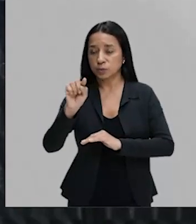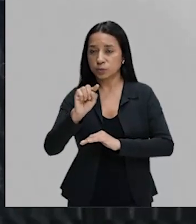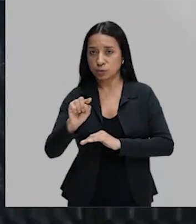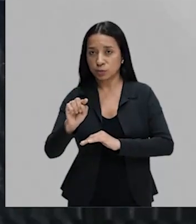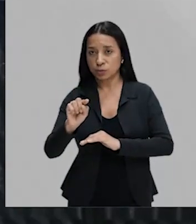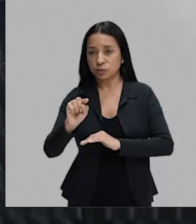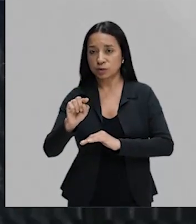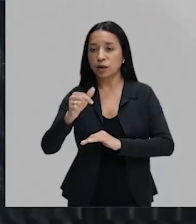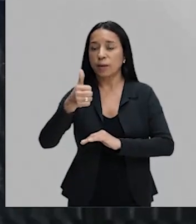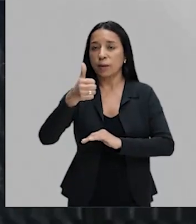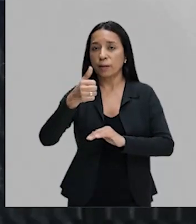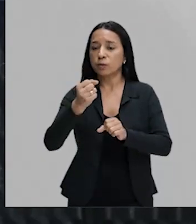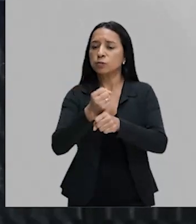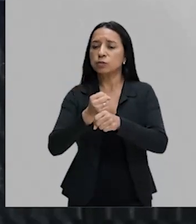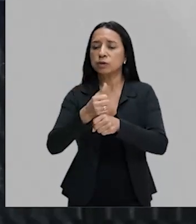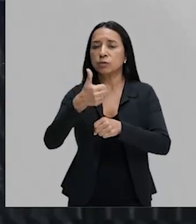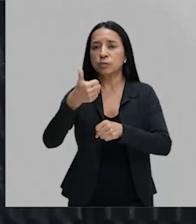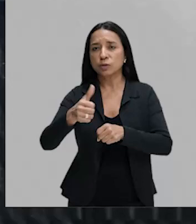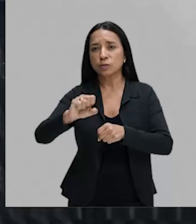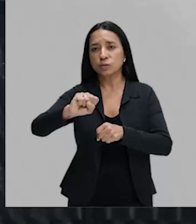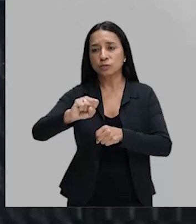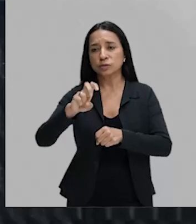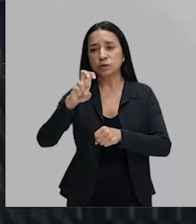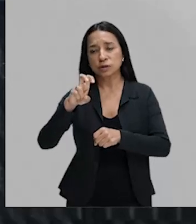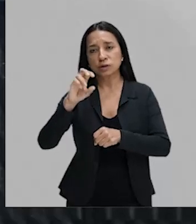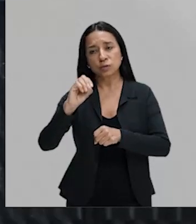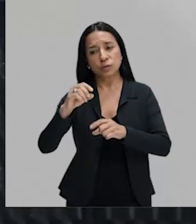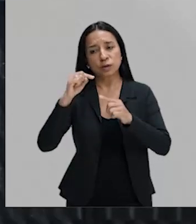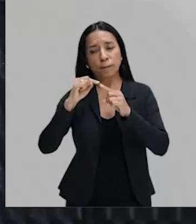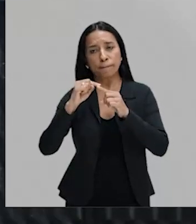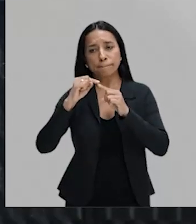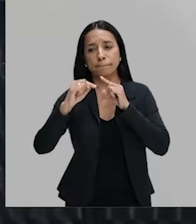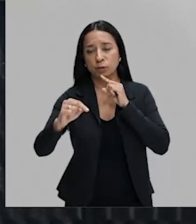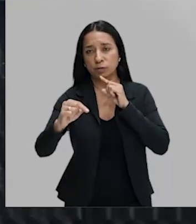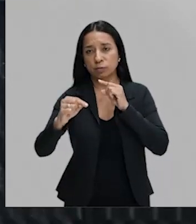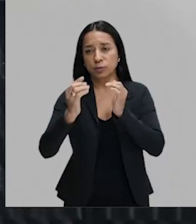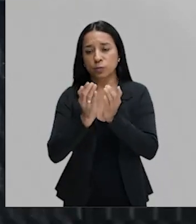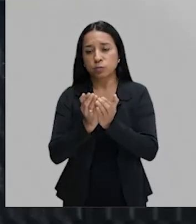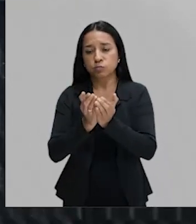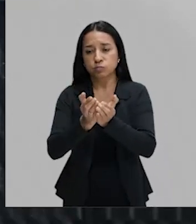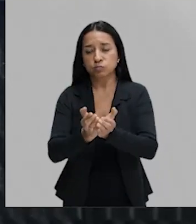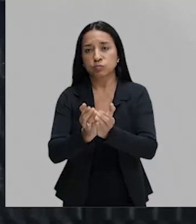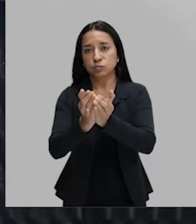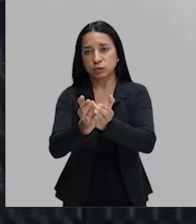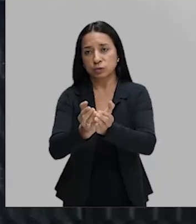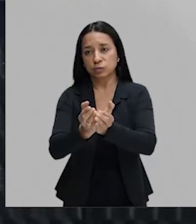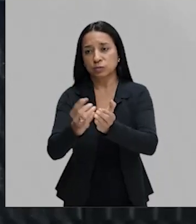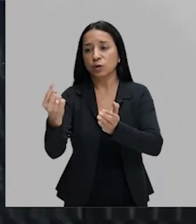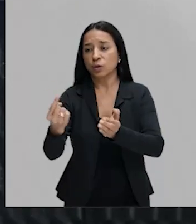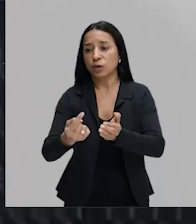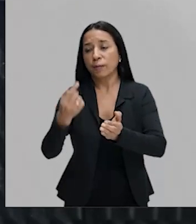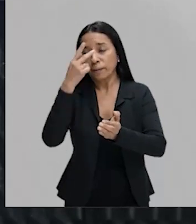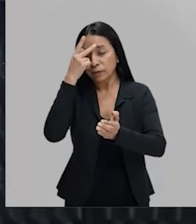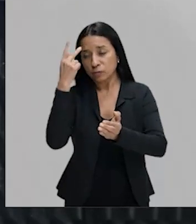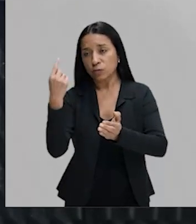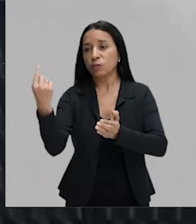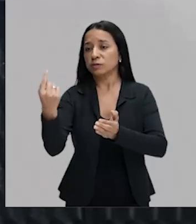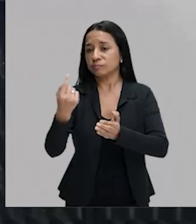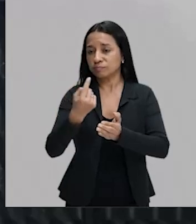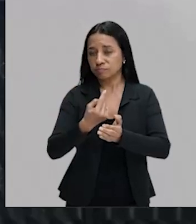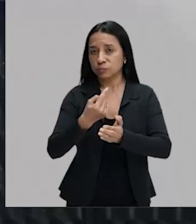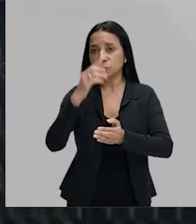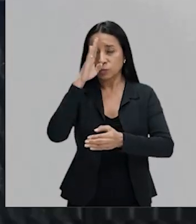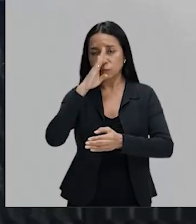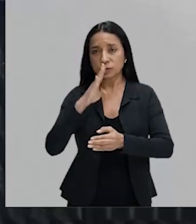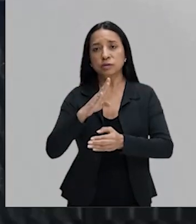tráfico do transatlântico negreiro internacional para o Brasil, mesmo com